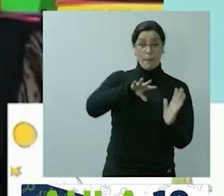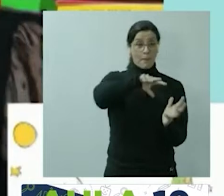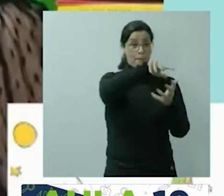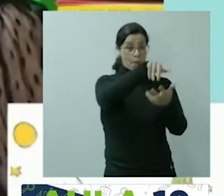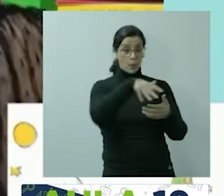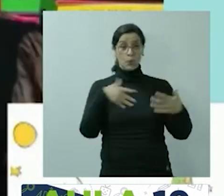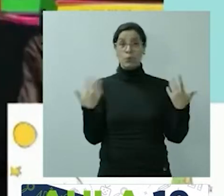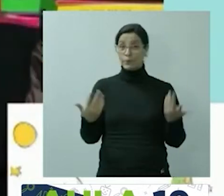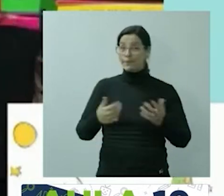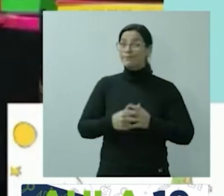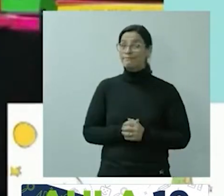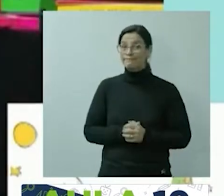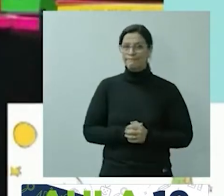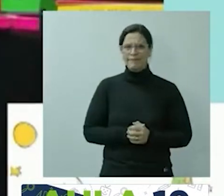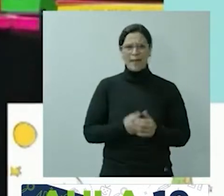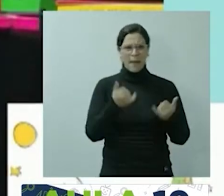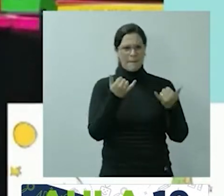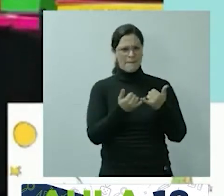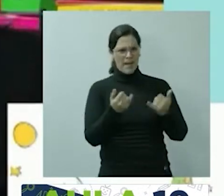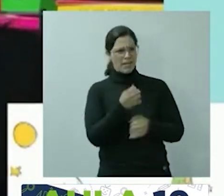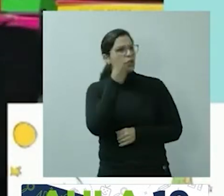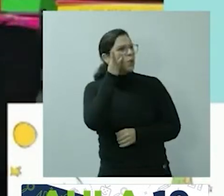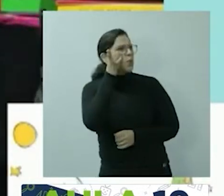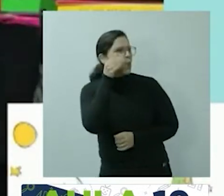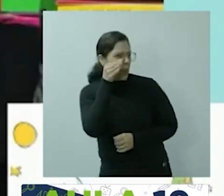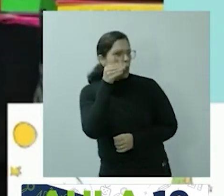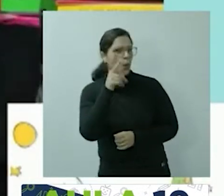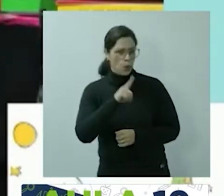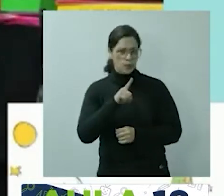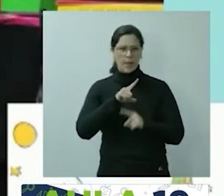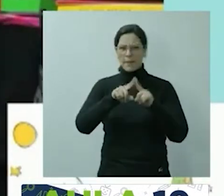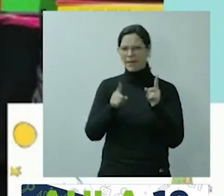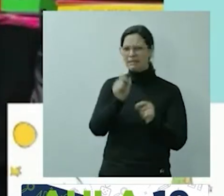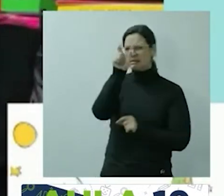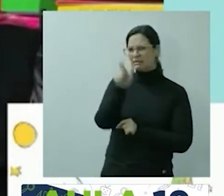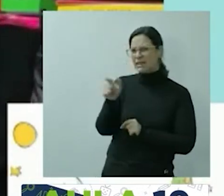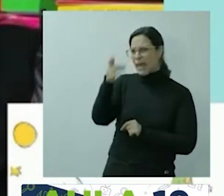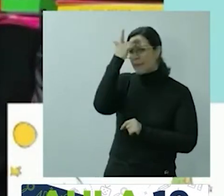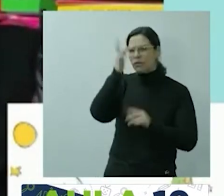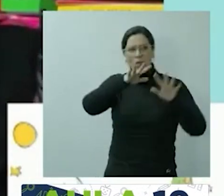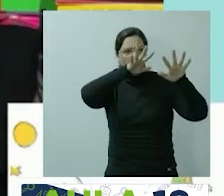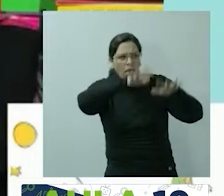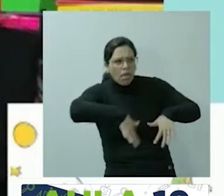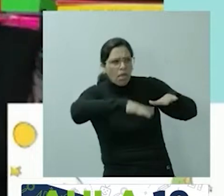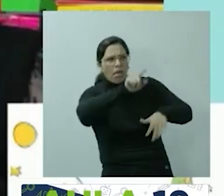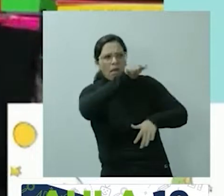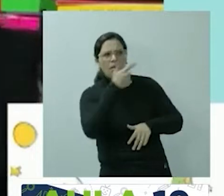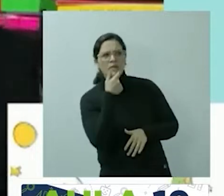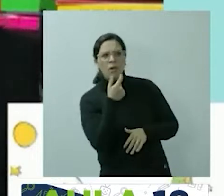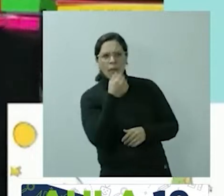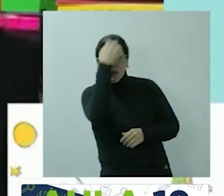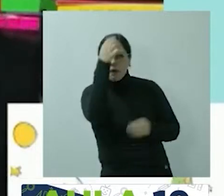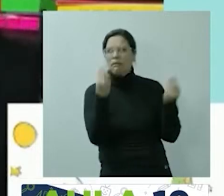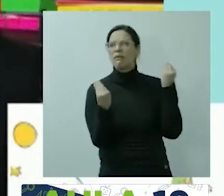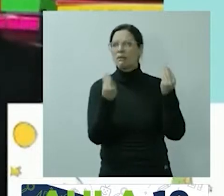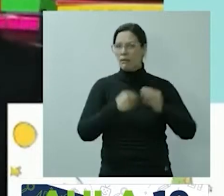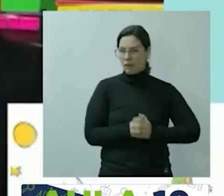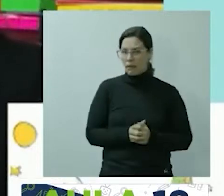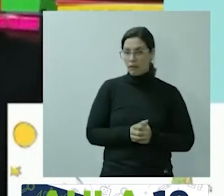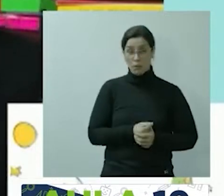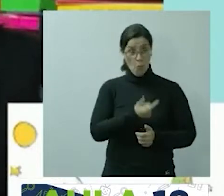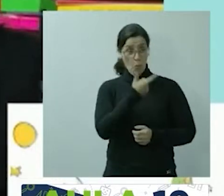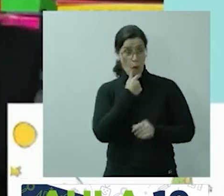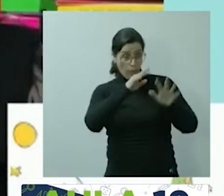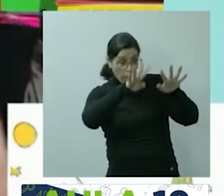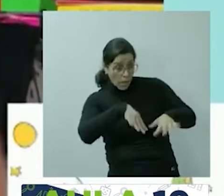planeta, ficou um pouco curioso. Mas quem são os súditos deste rei? Na verdade, o rei não